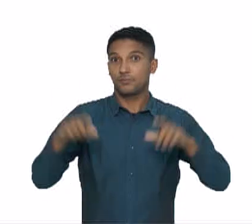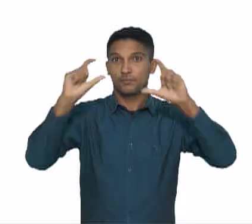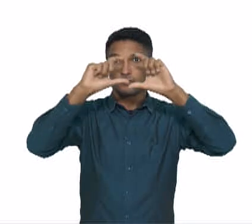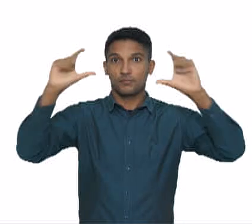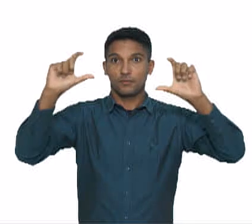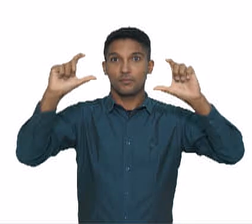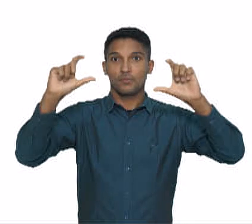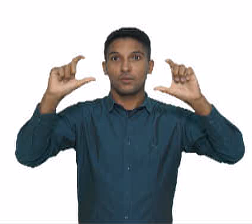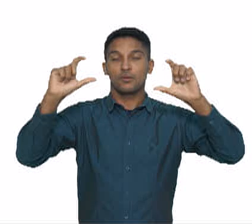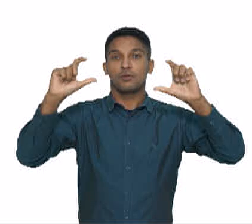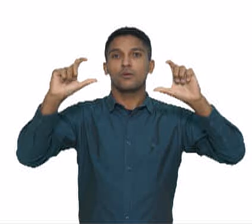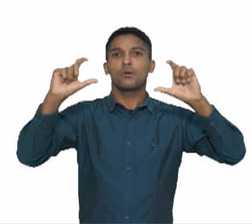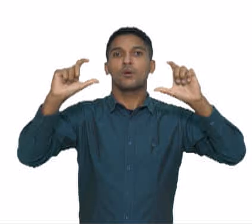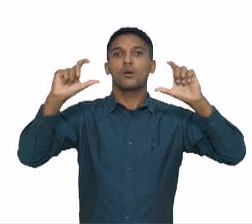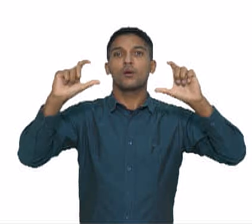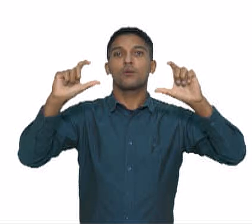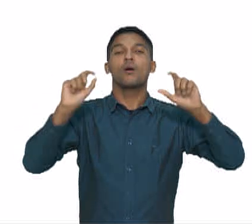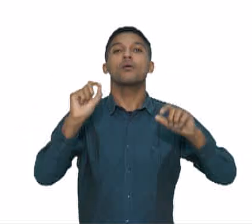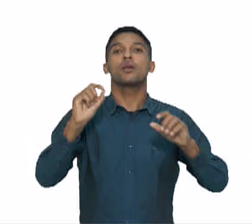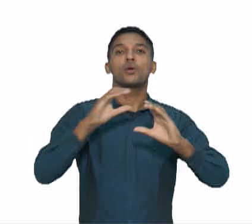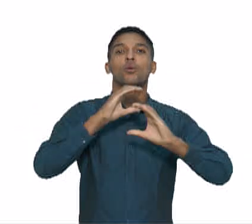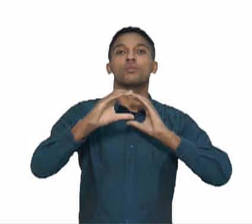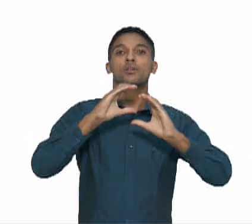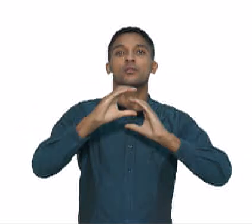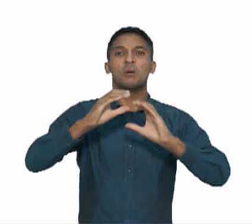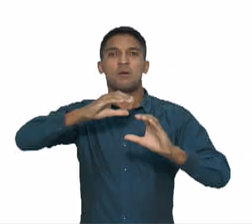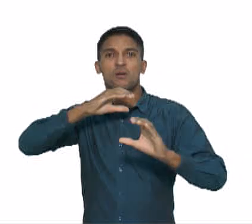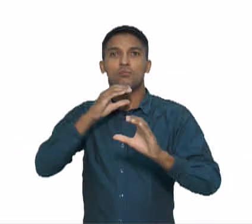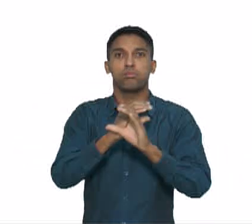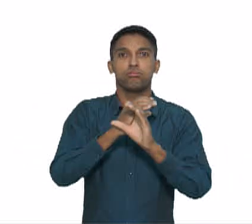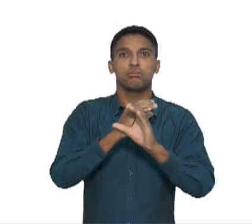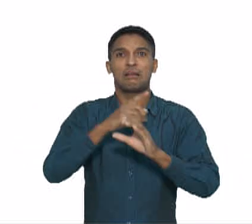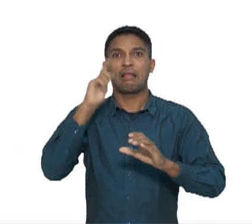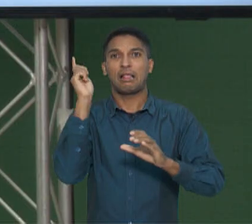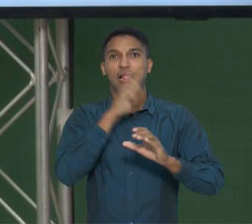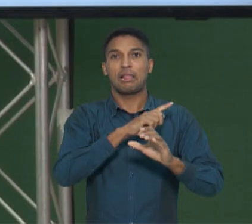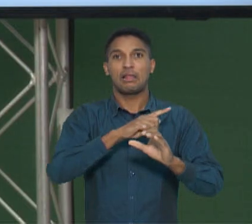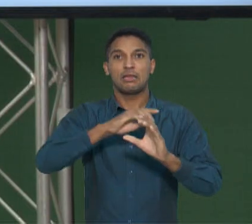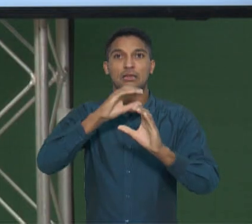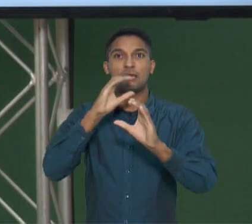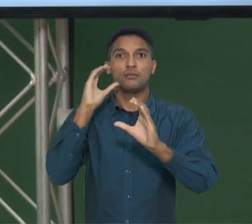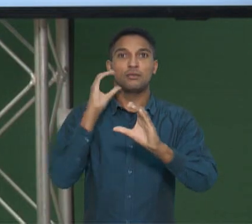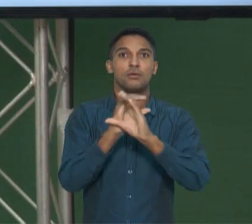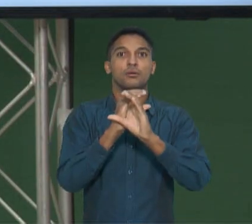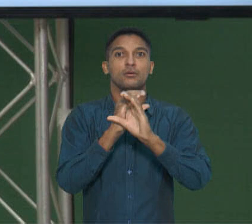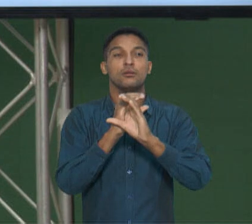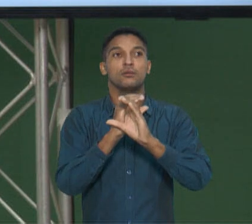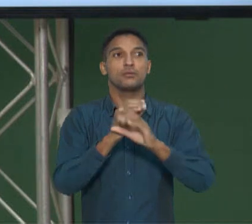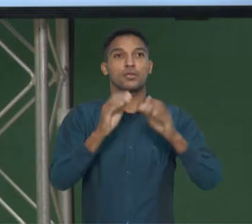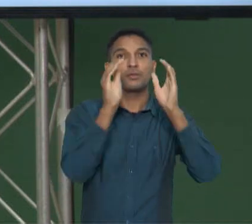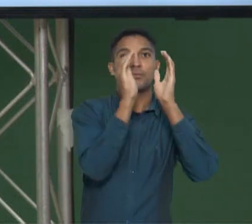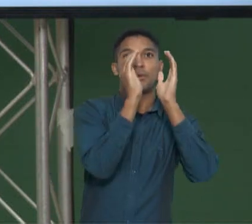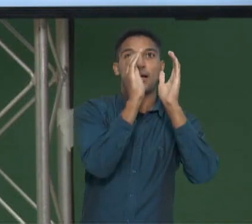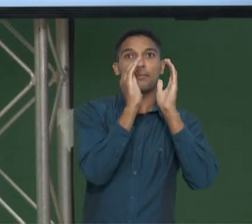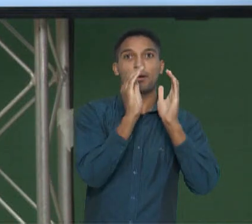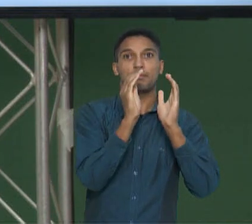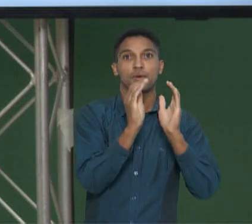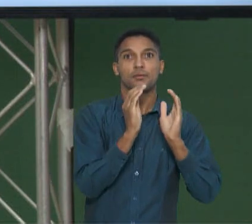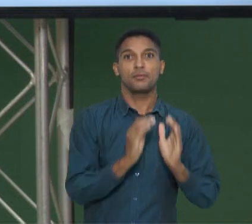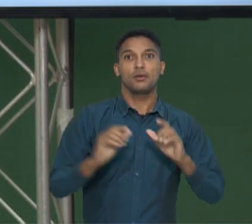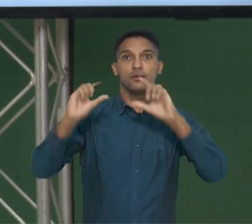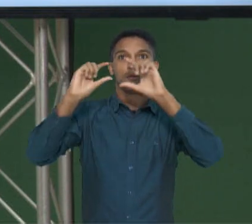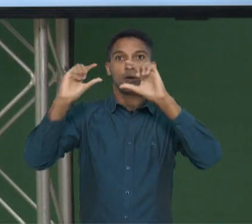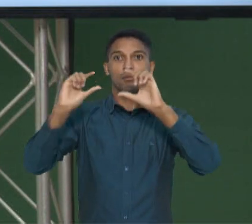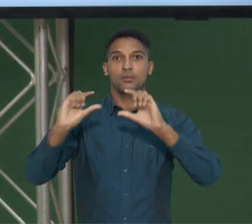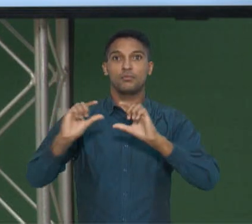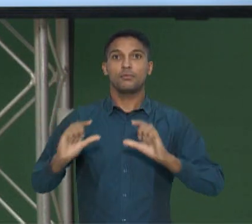descritas como falhas de comunicação? Ou seja, desses 6 itens que estão aqui, dessas 6